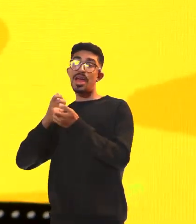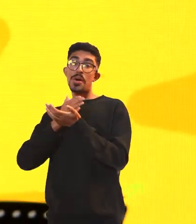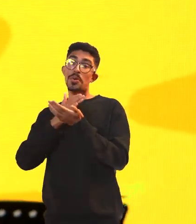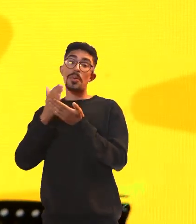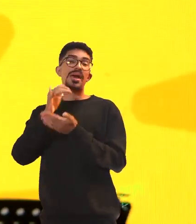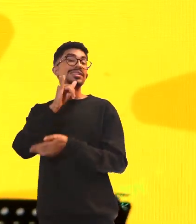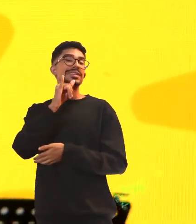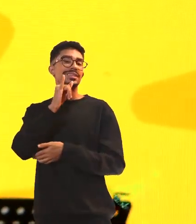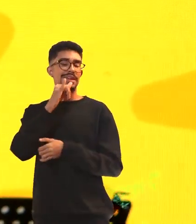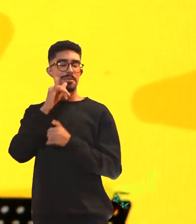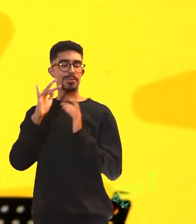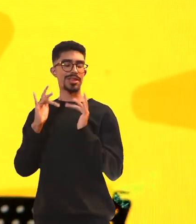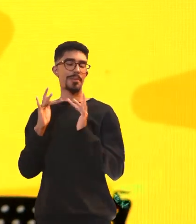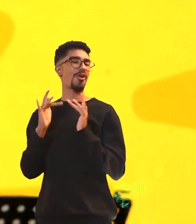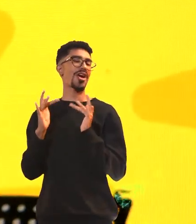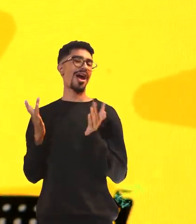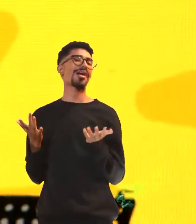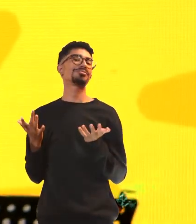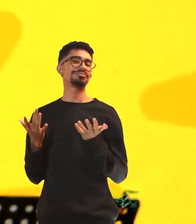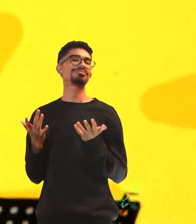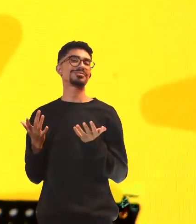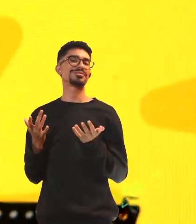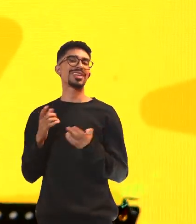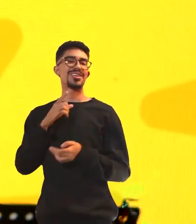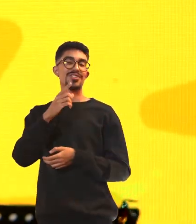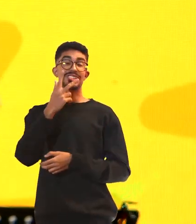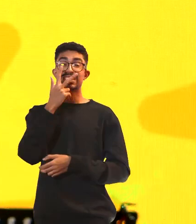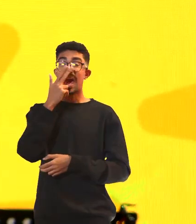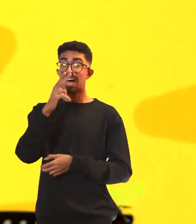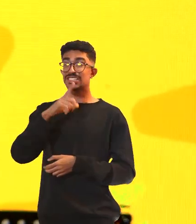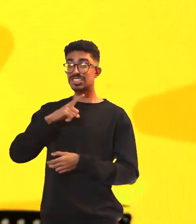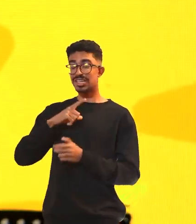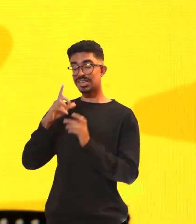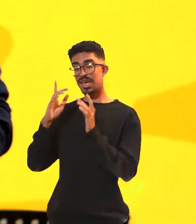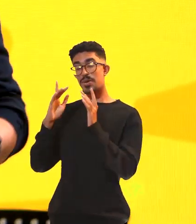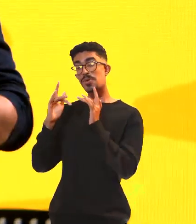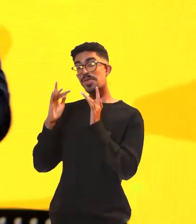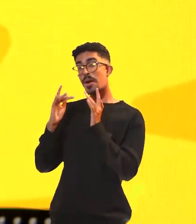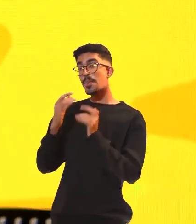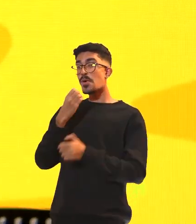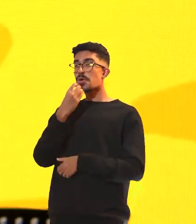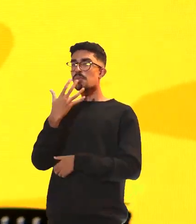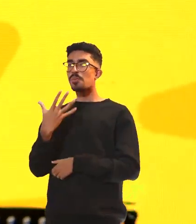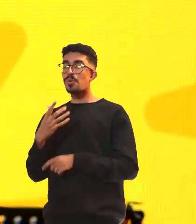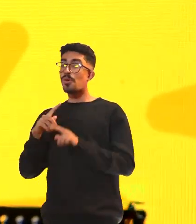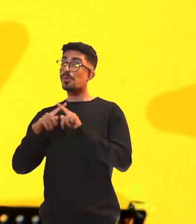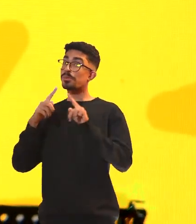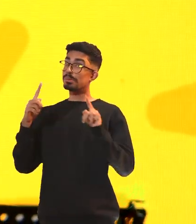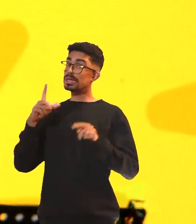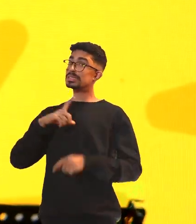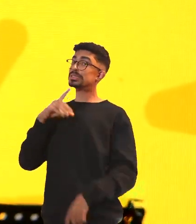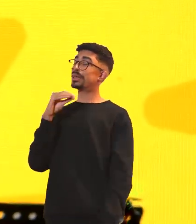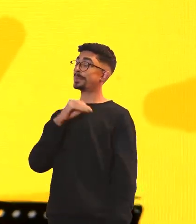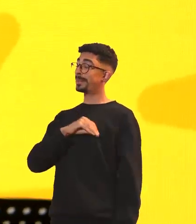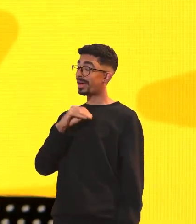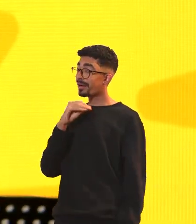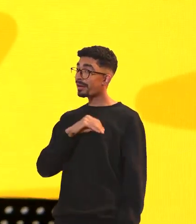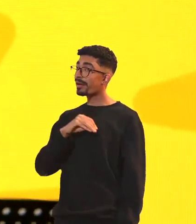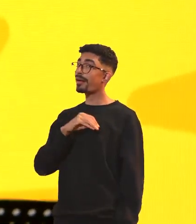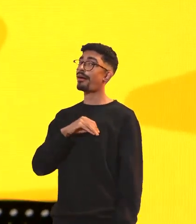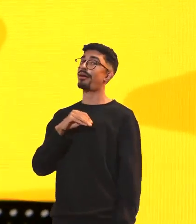de repente você percebe que talvez ter um namoro santo assim não é tão fácil. Então, não é bem assim, acho que